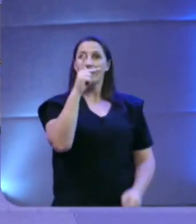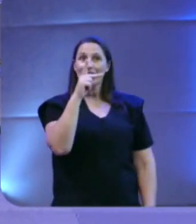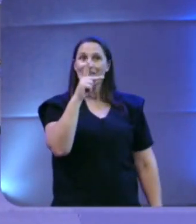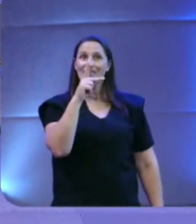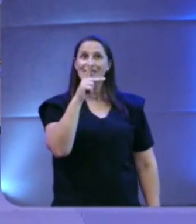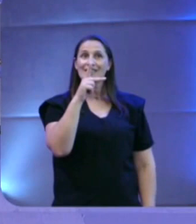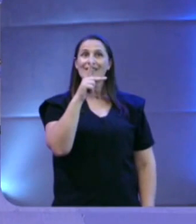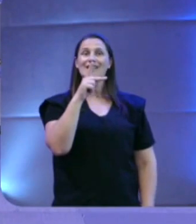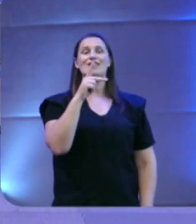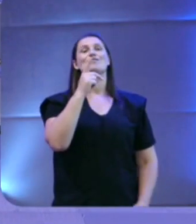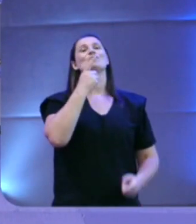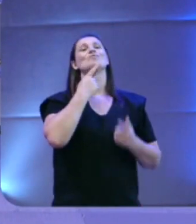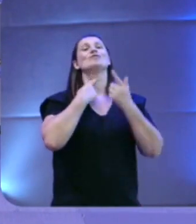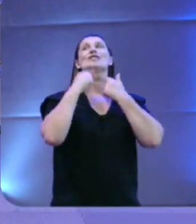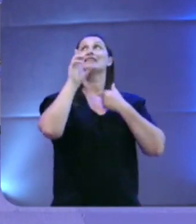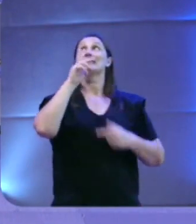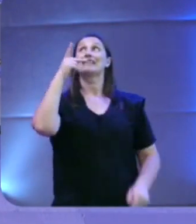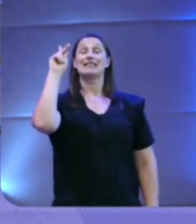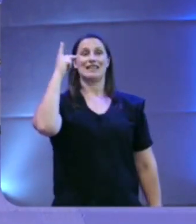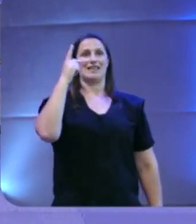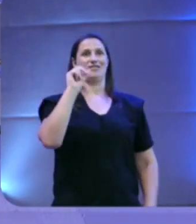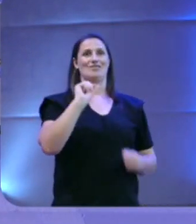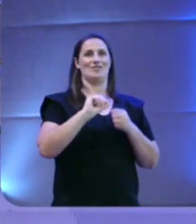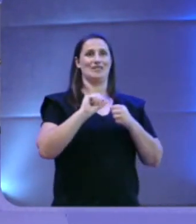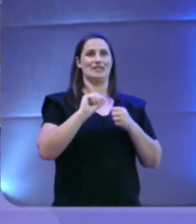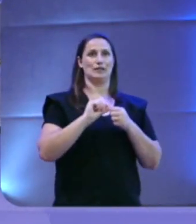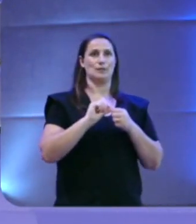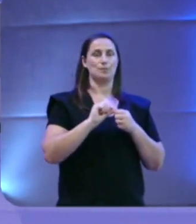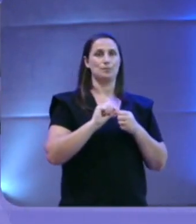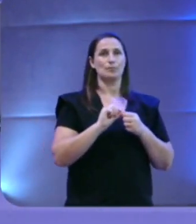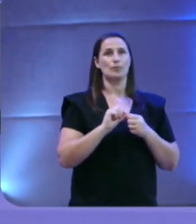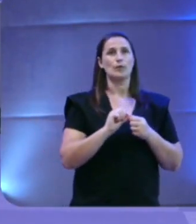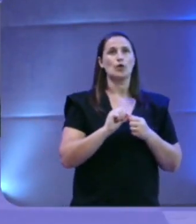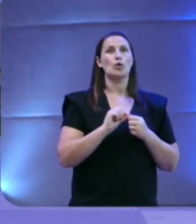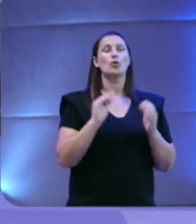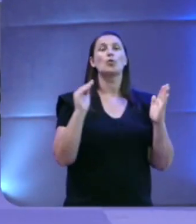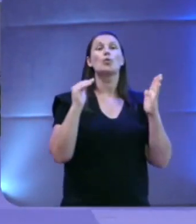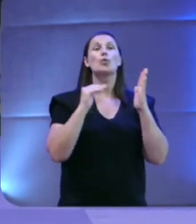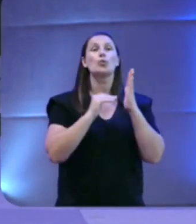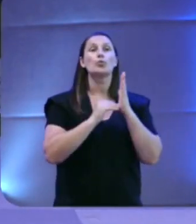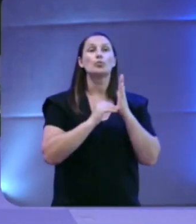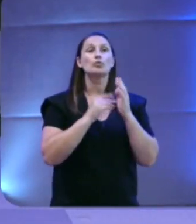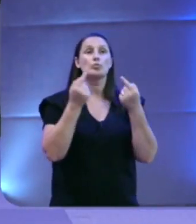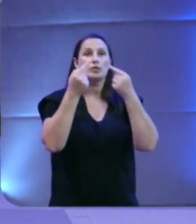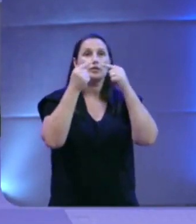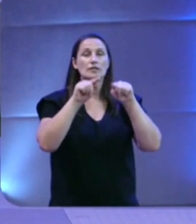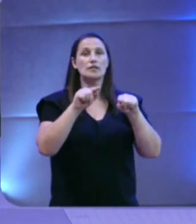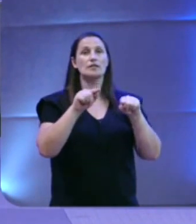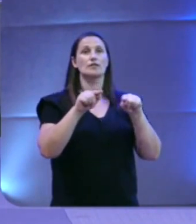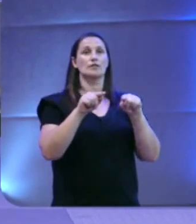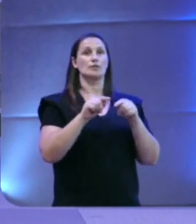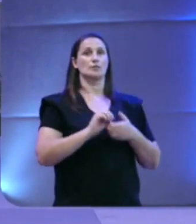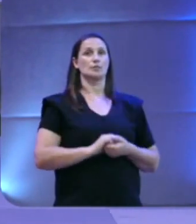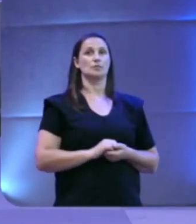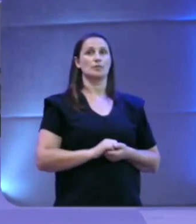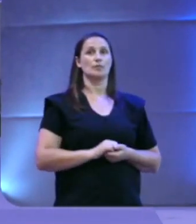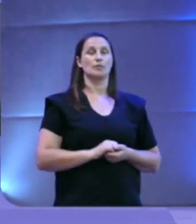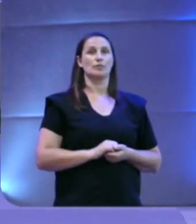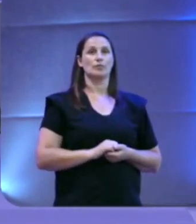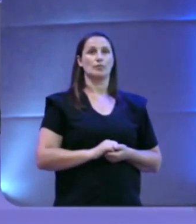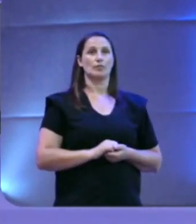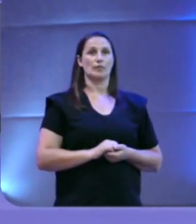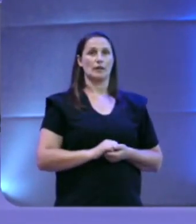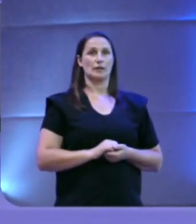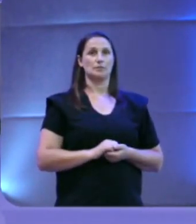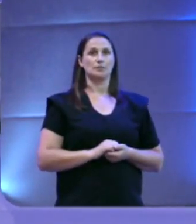missão. Deixa eu te deixar um último desafio e fazer uma pequena propaganda aqui. Nos próximos 3 domingos